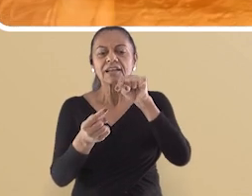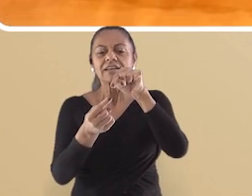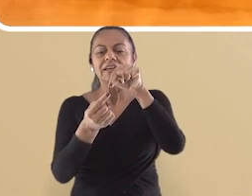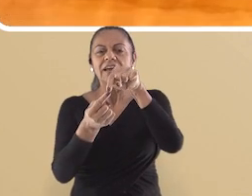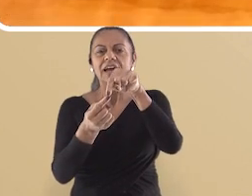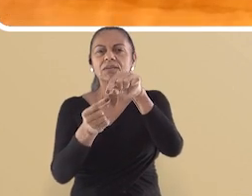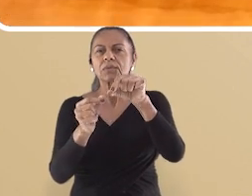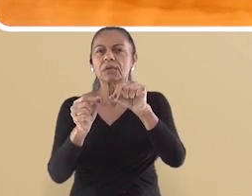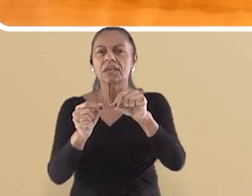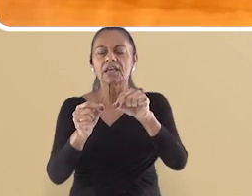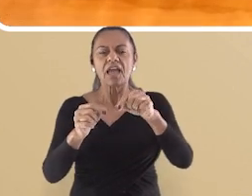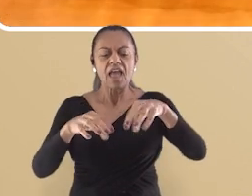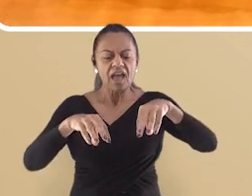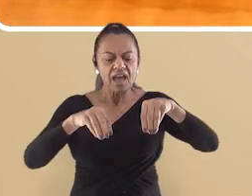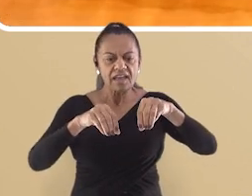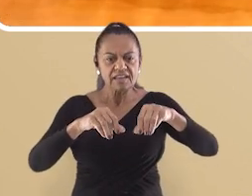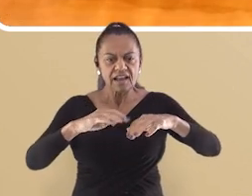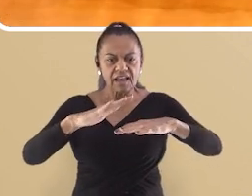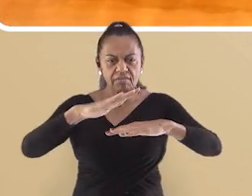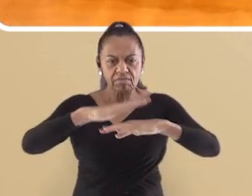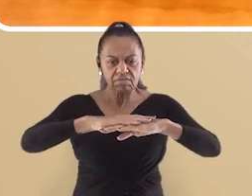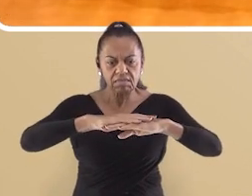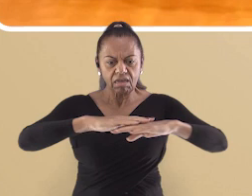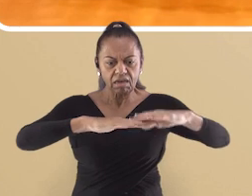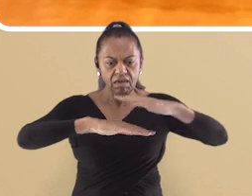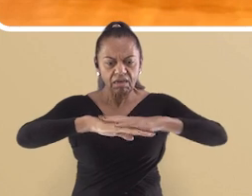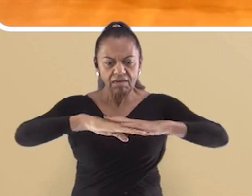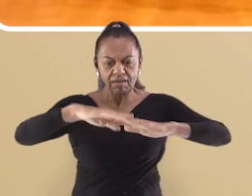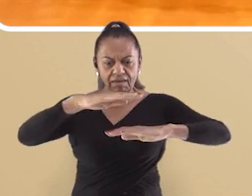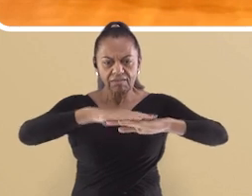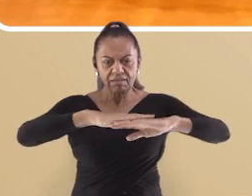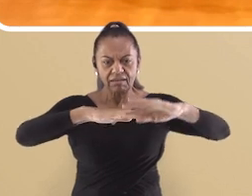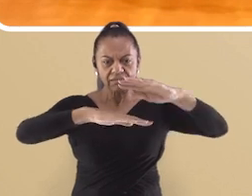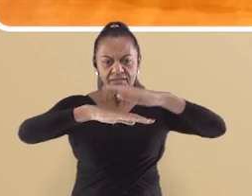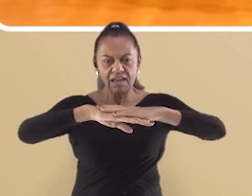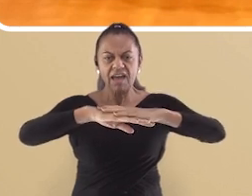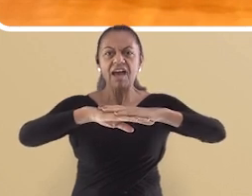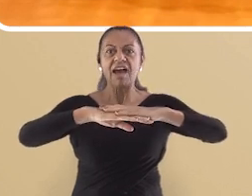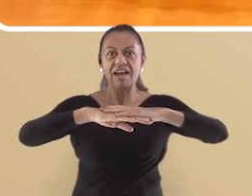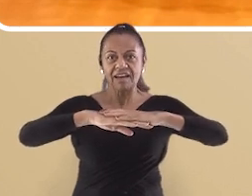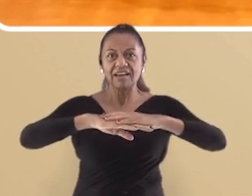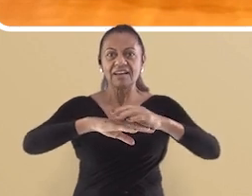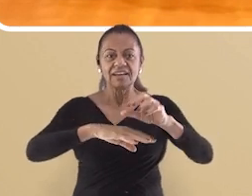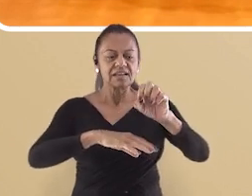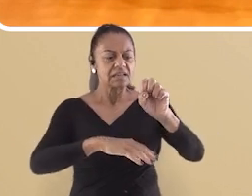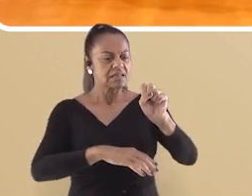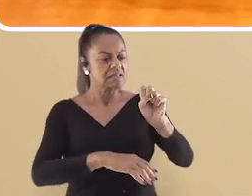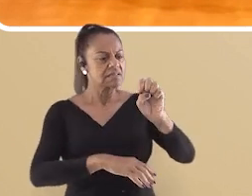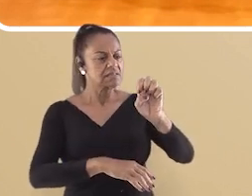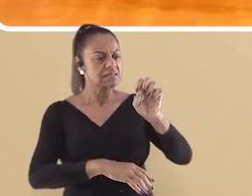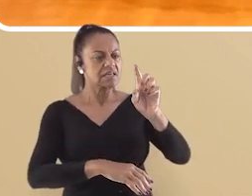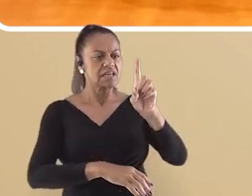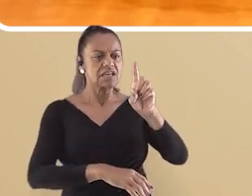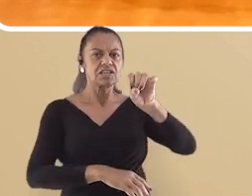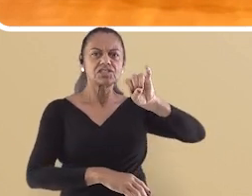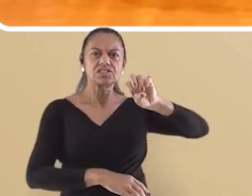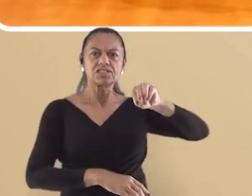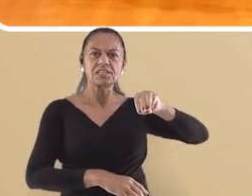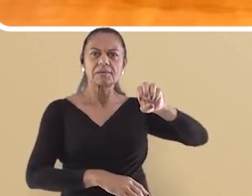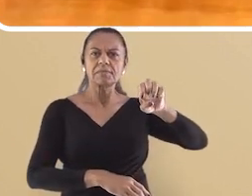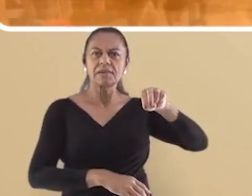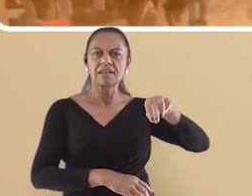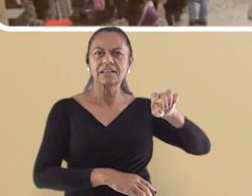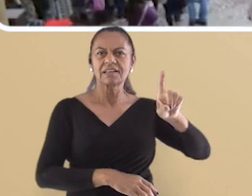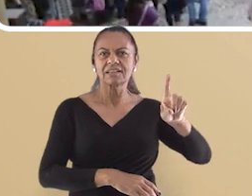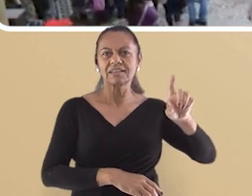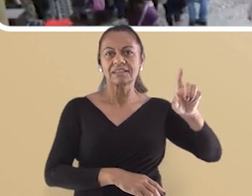A fossilização está diretamente ligada à sedimentação do solo. Por isso, só é possível encontrar fósseis em rochas